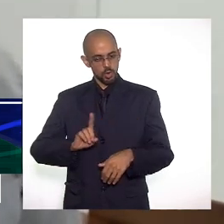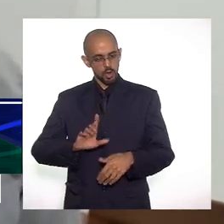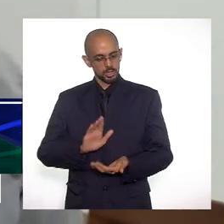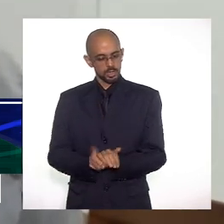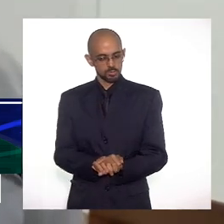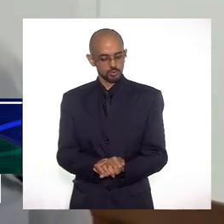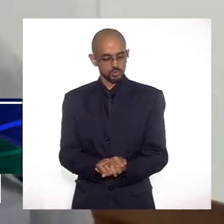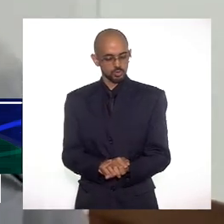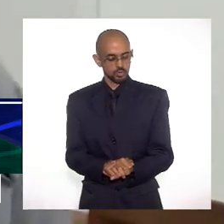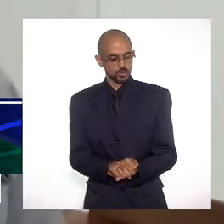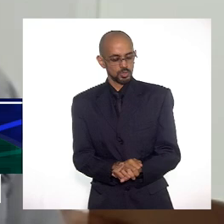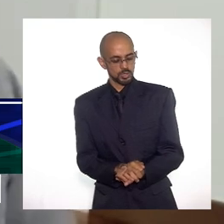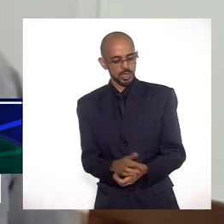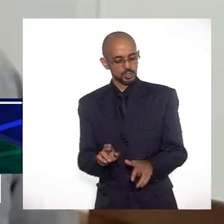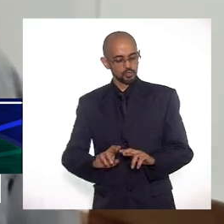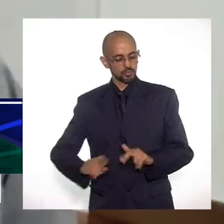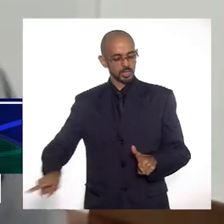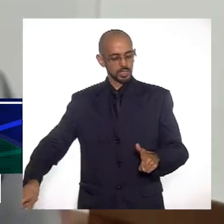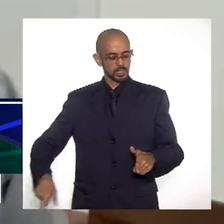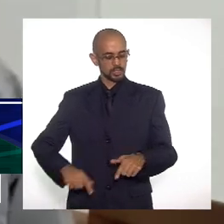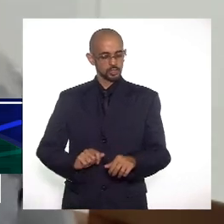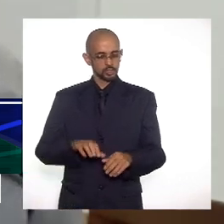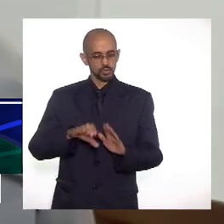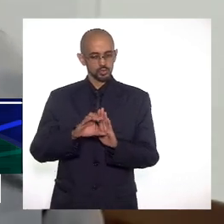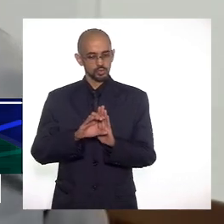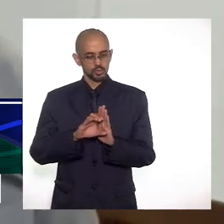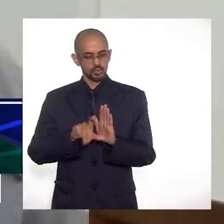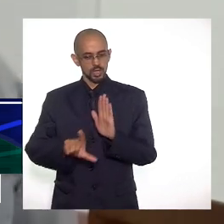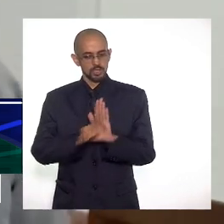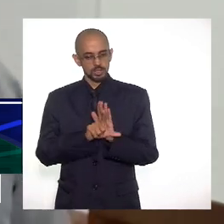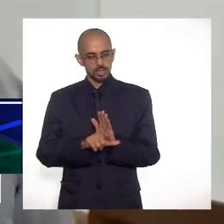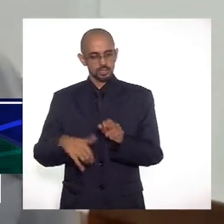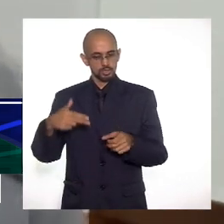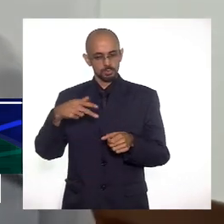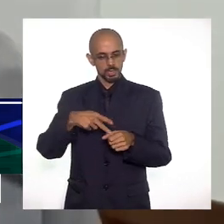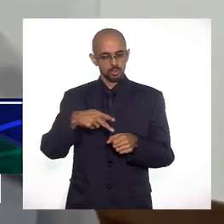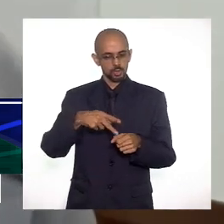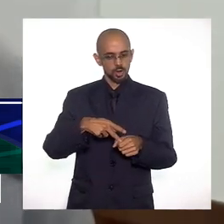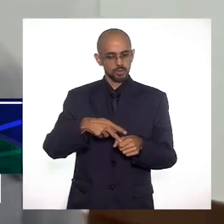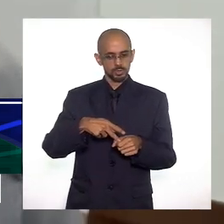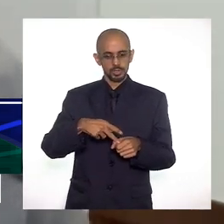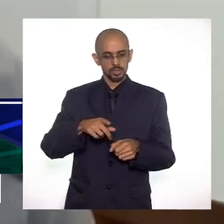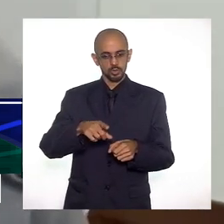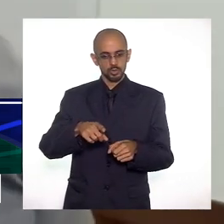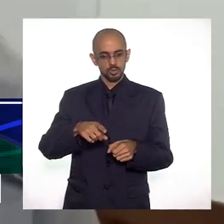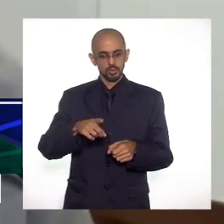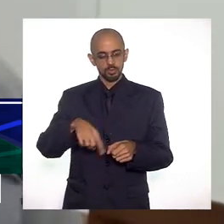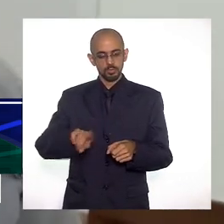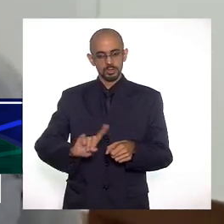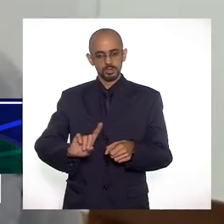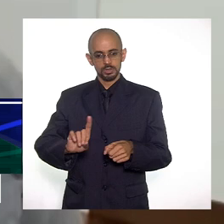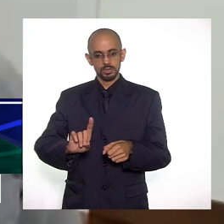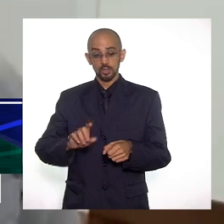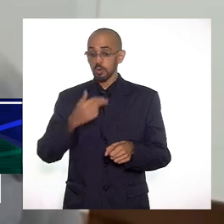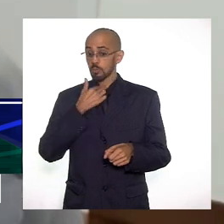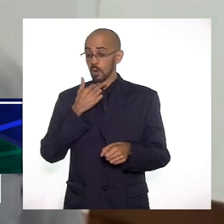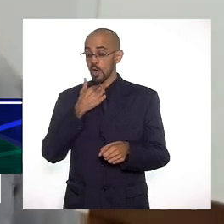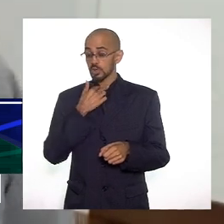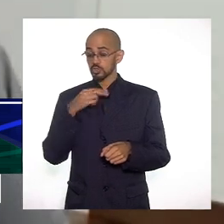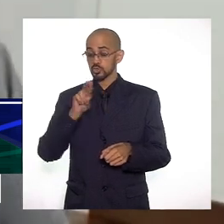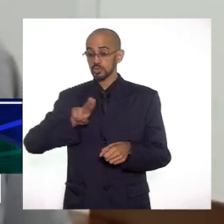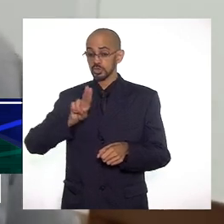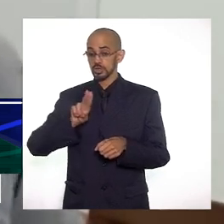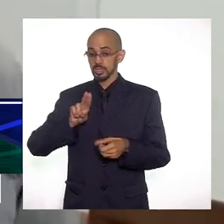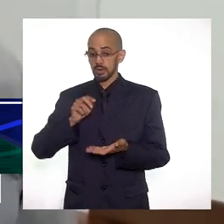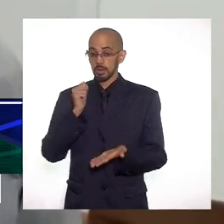os royalties do petróleo, não deveriam ser utilizadas para pagar despesas correntes, como é feito. E a gente vai criar